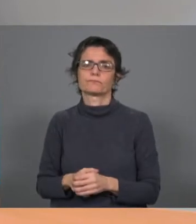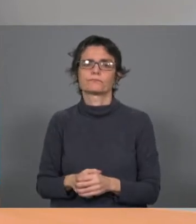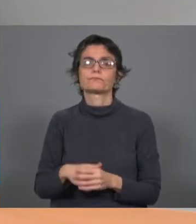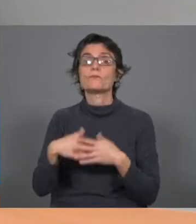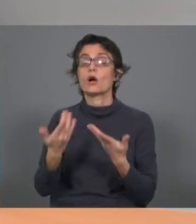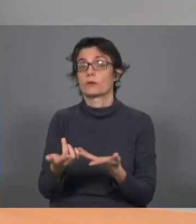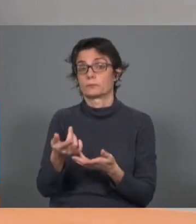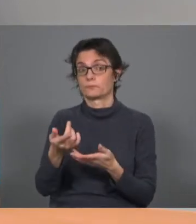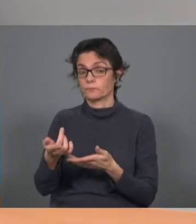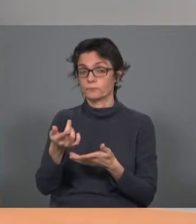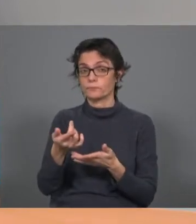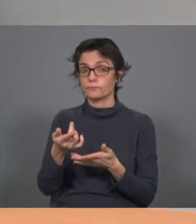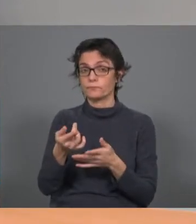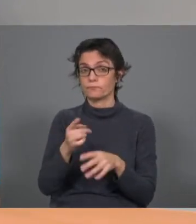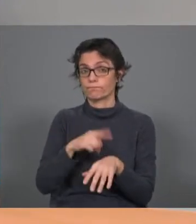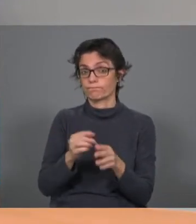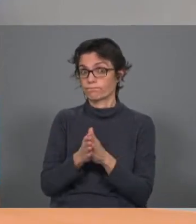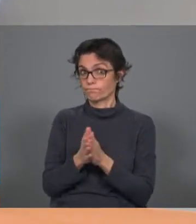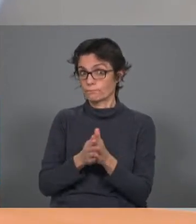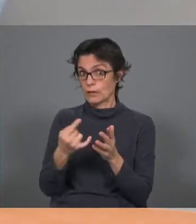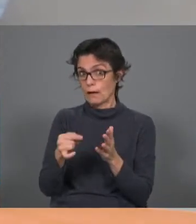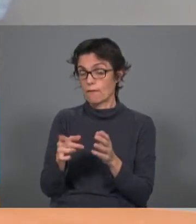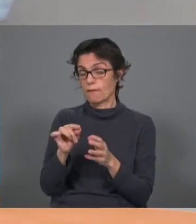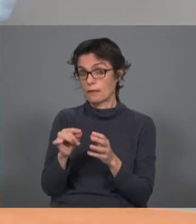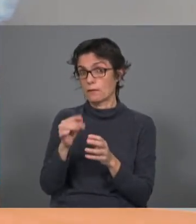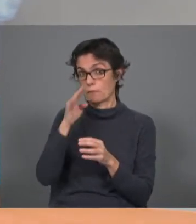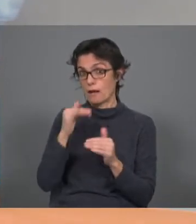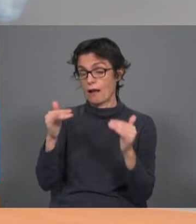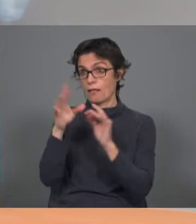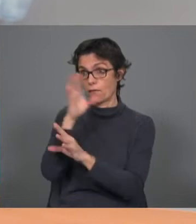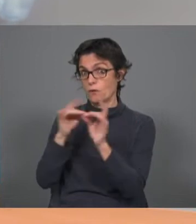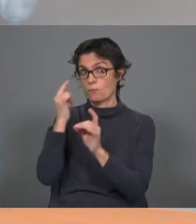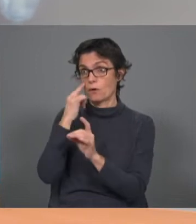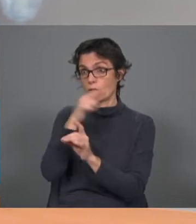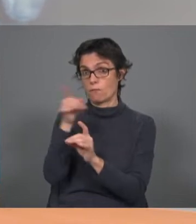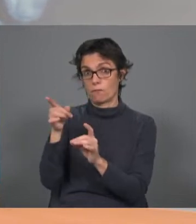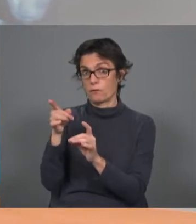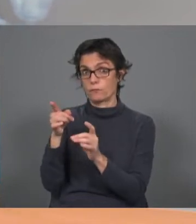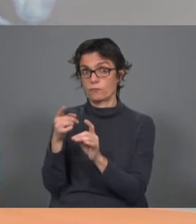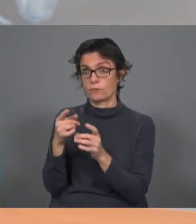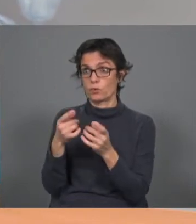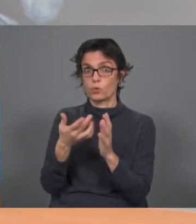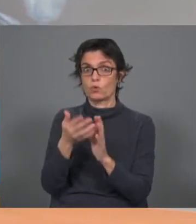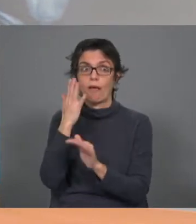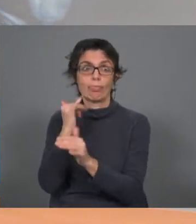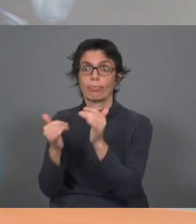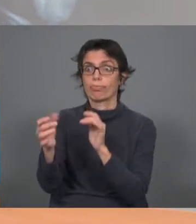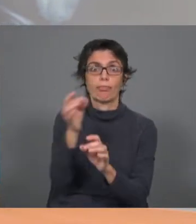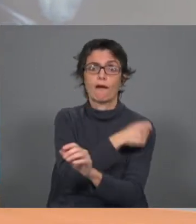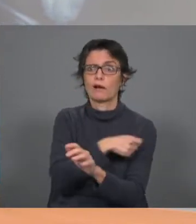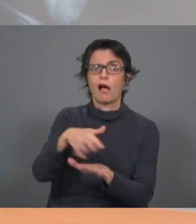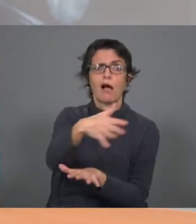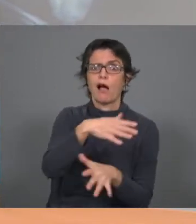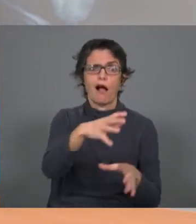oportunismo, mas também a corrida da Europa, não é? Que temos presenciado. E depois há uma parte do mundo que